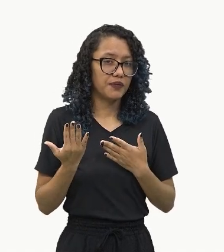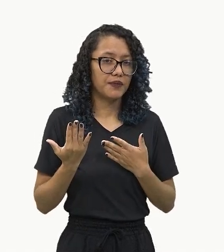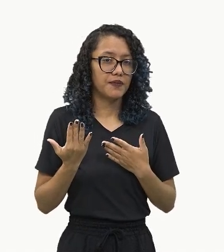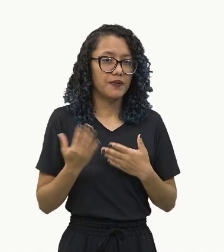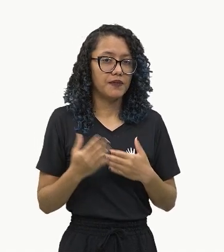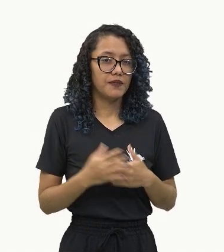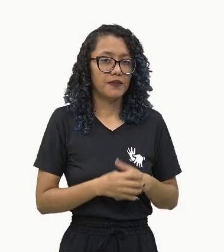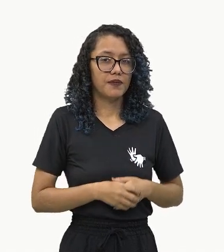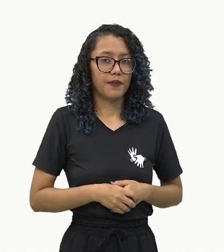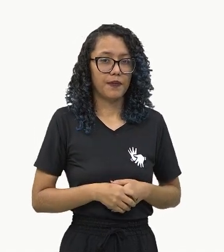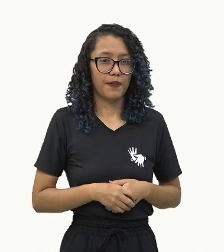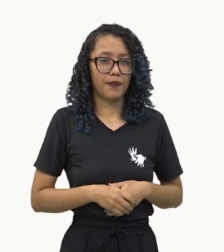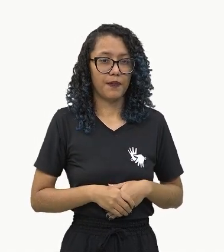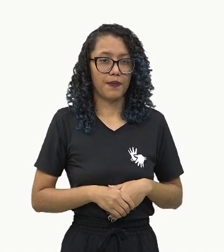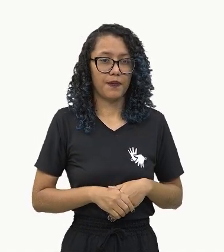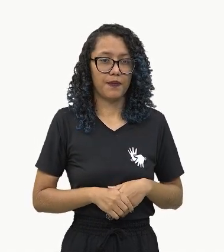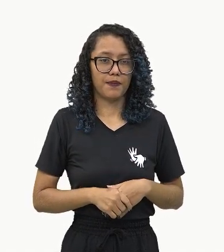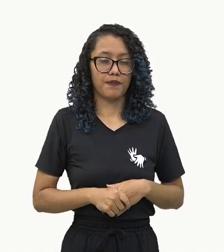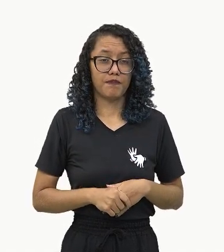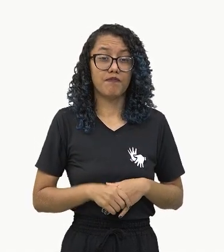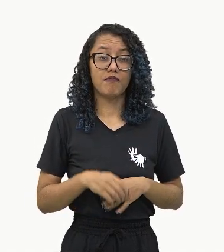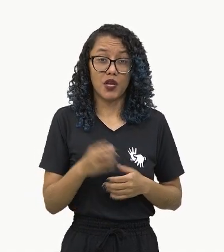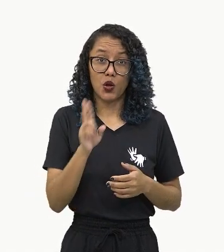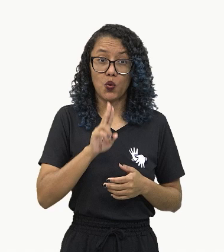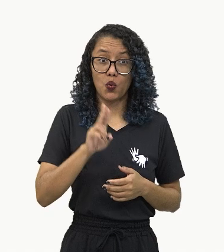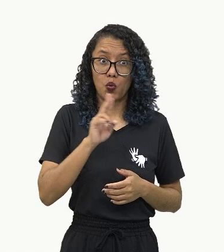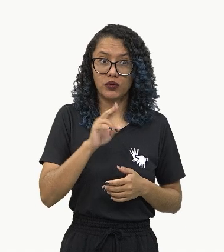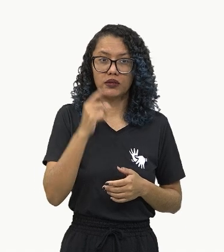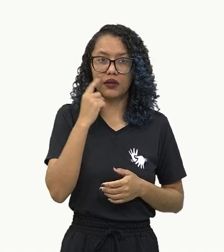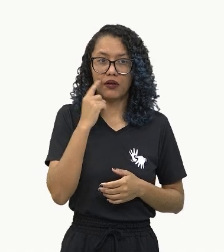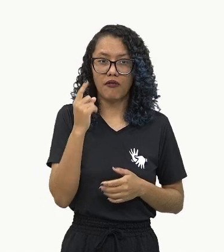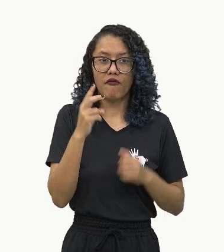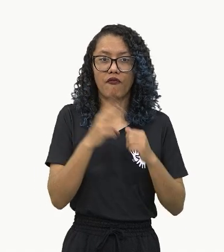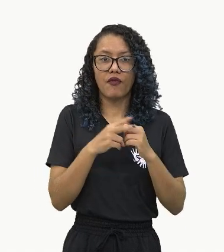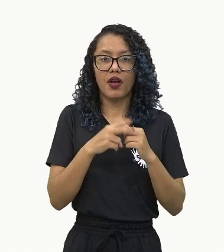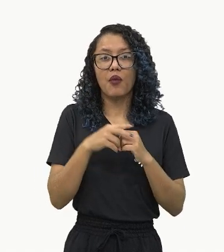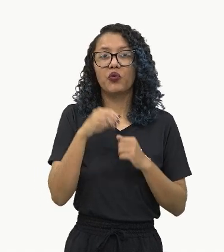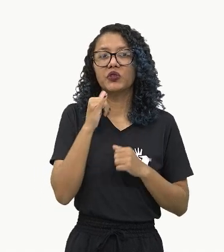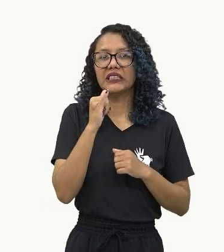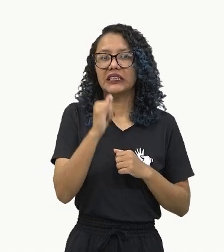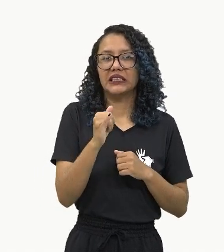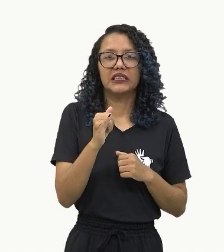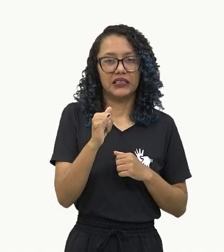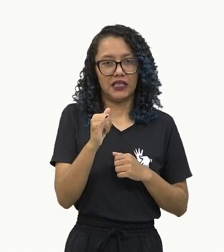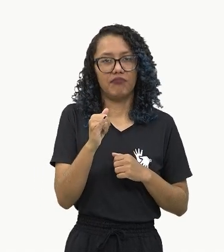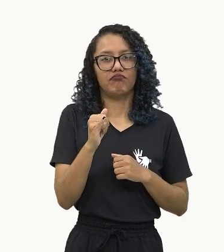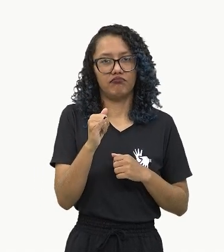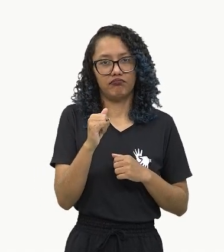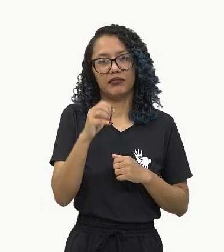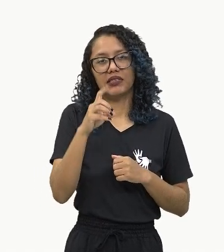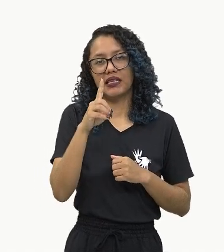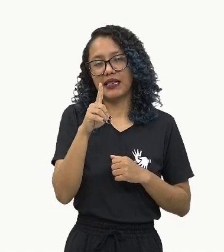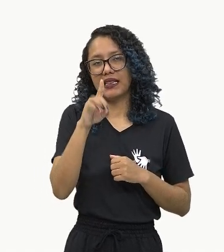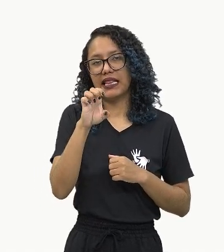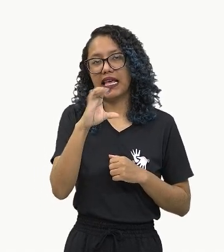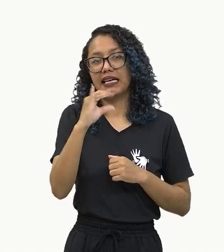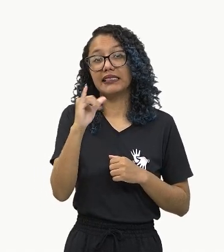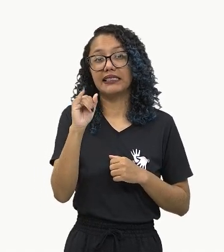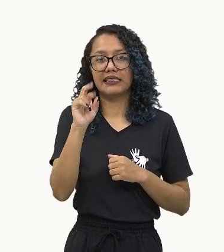que executo na empresa. E aqui faz uso do verbo decir, ou seja, dizer.